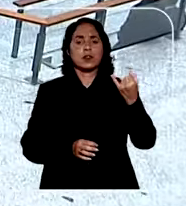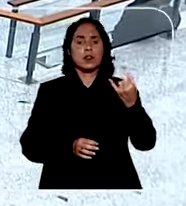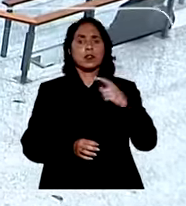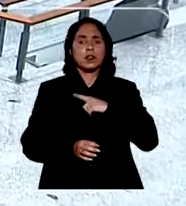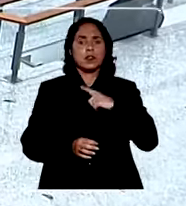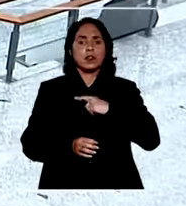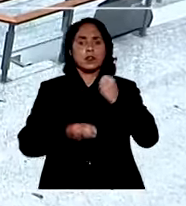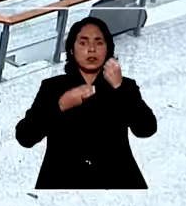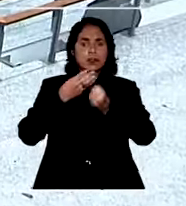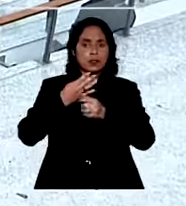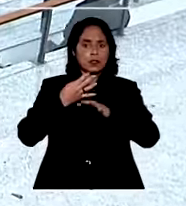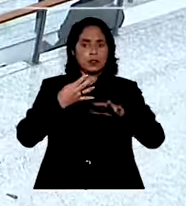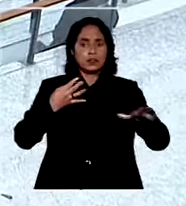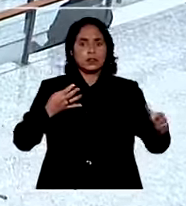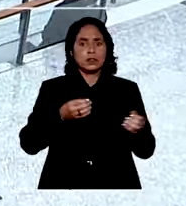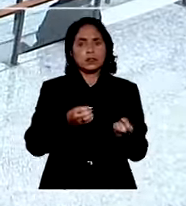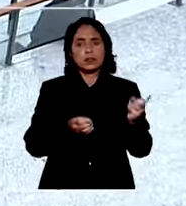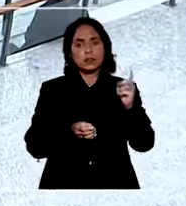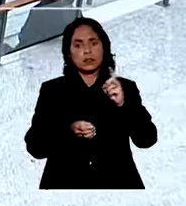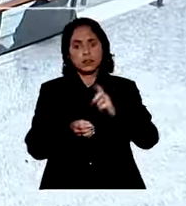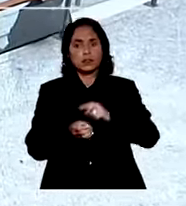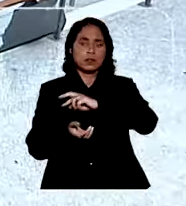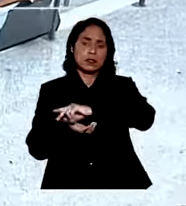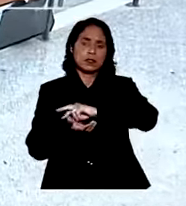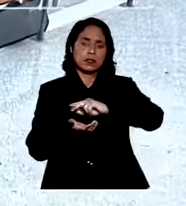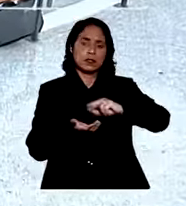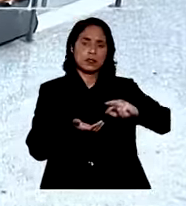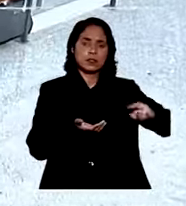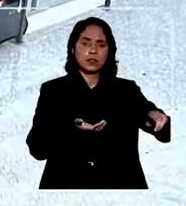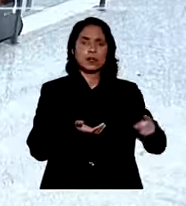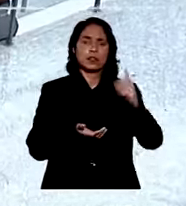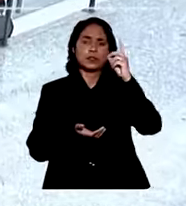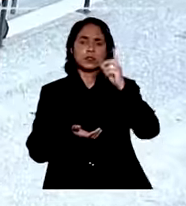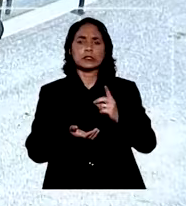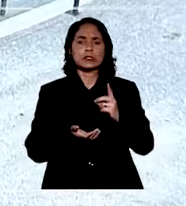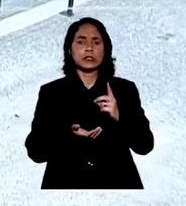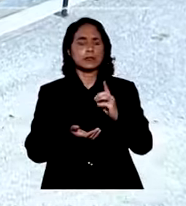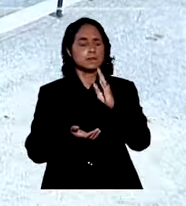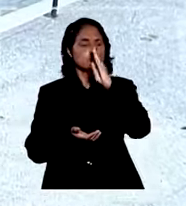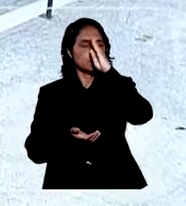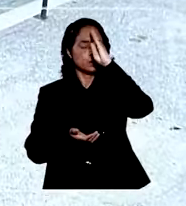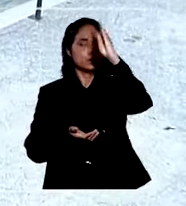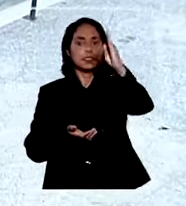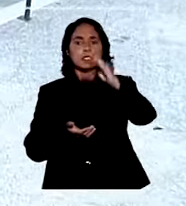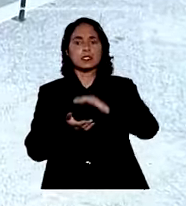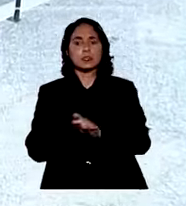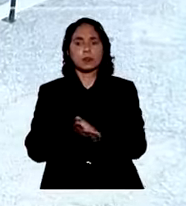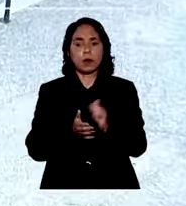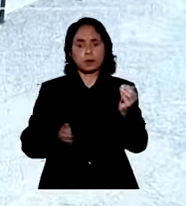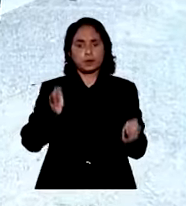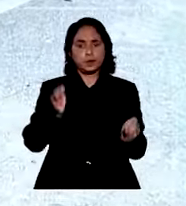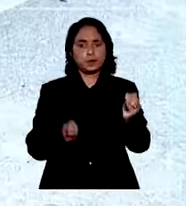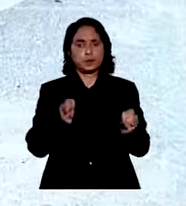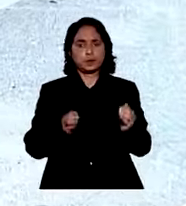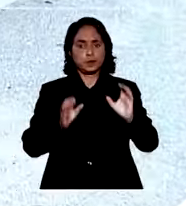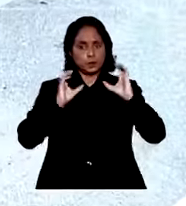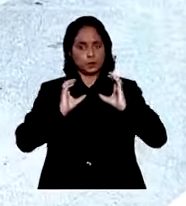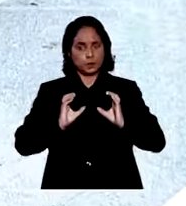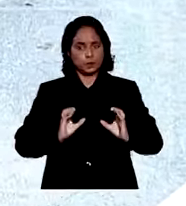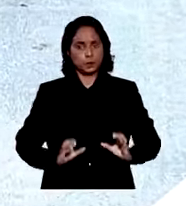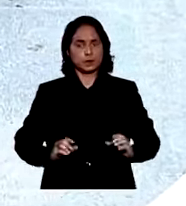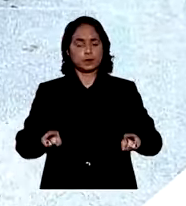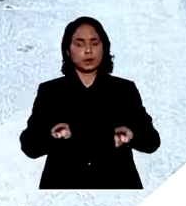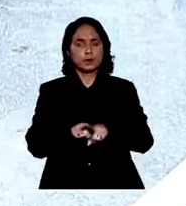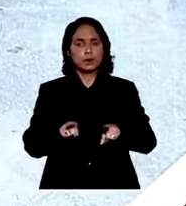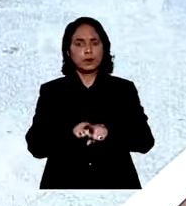jurisprudência voltada à aplicação concreta dos direitos mais essenciais moldando a cidadania e